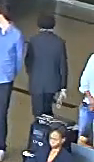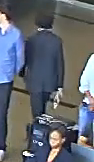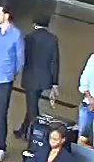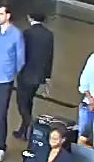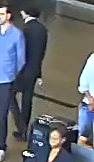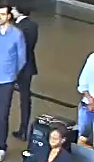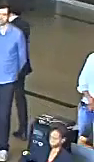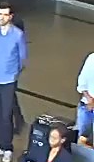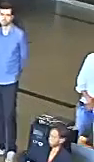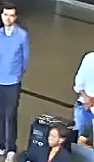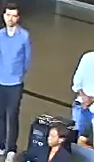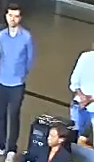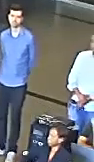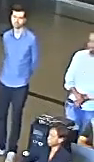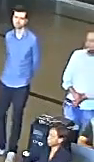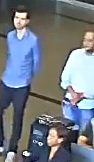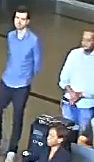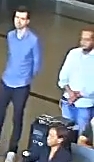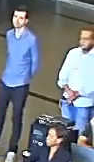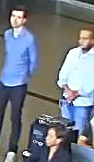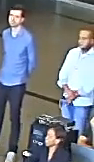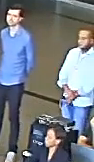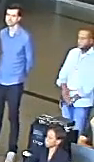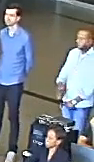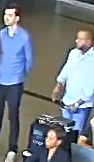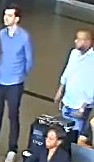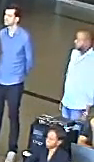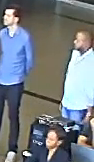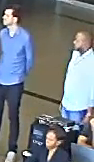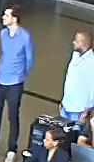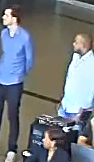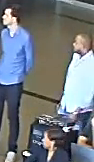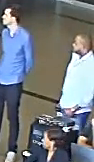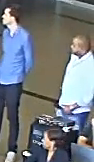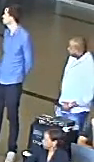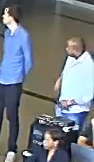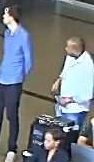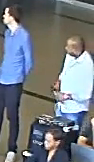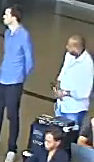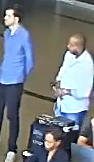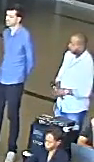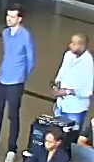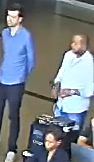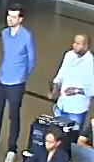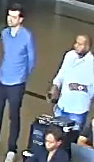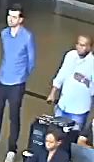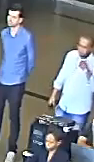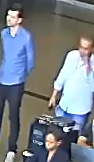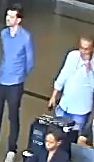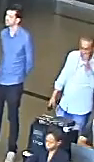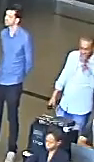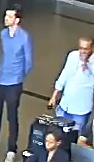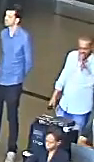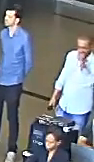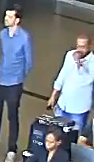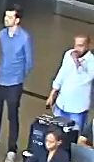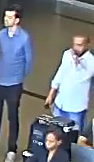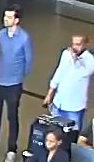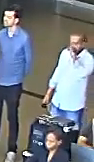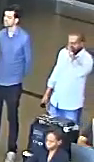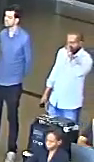minha indignação e já temos um projeto né um deputado já acolheu o nosso